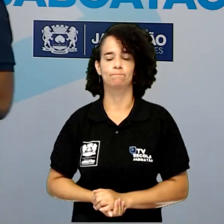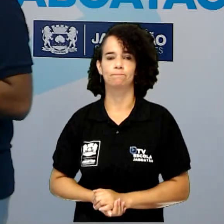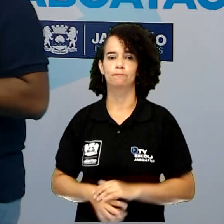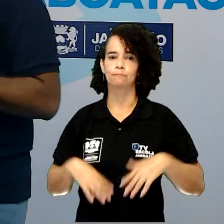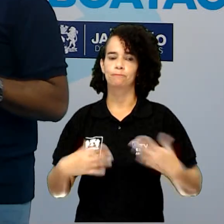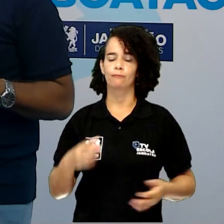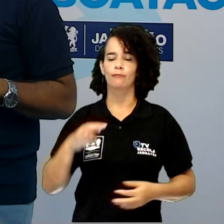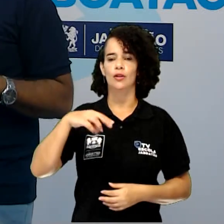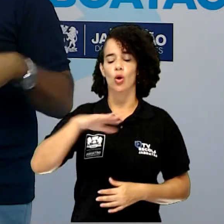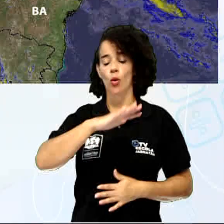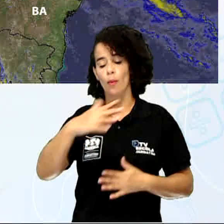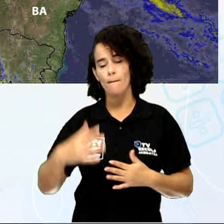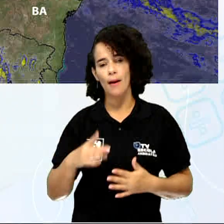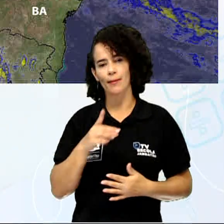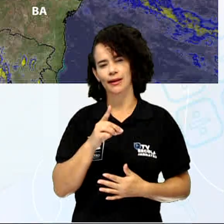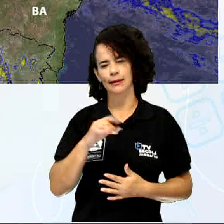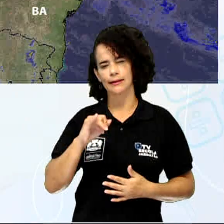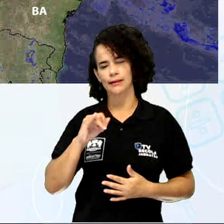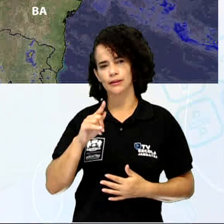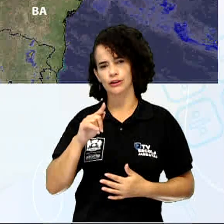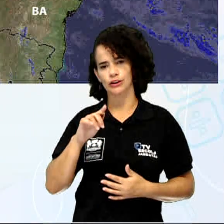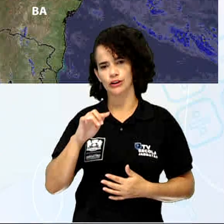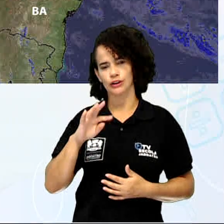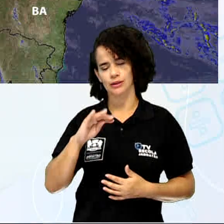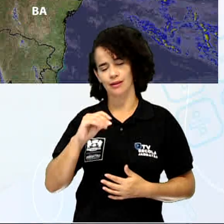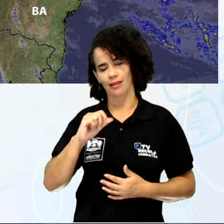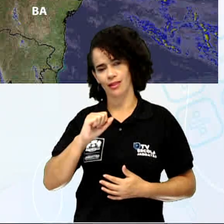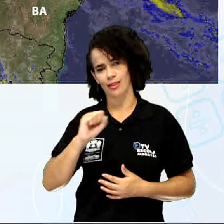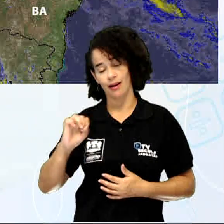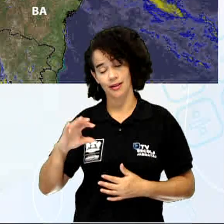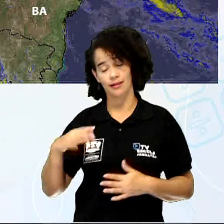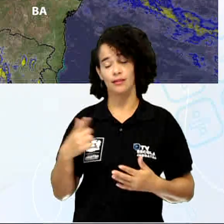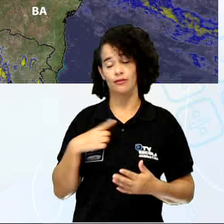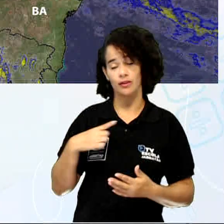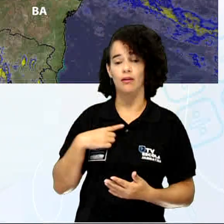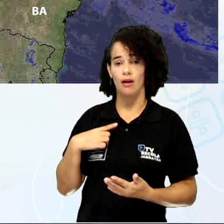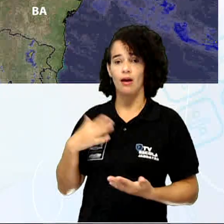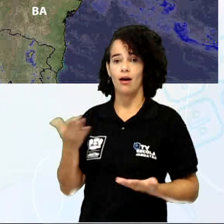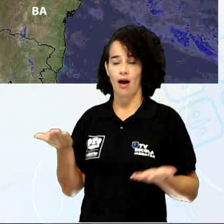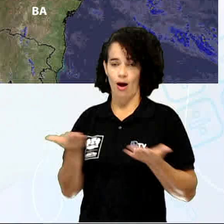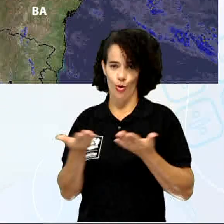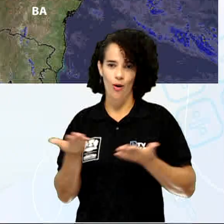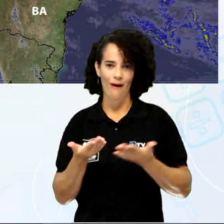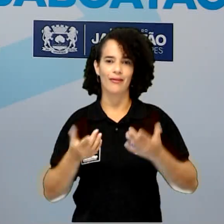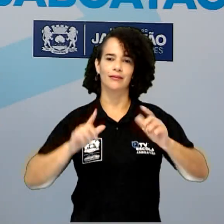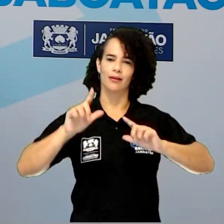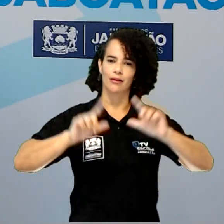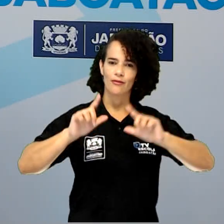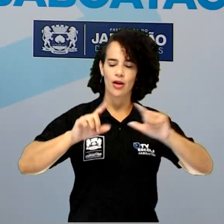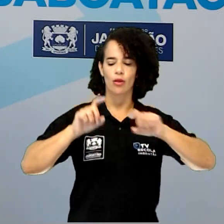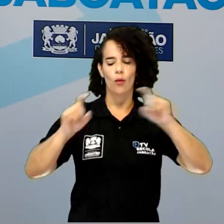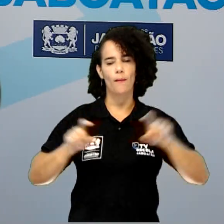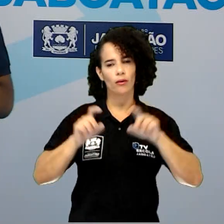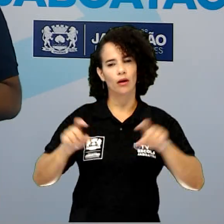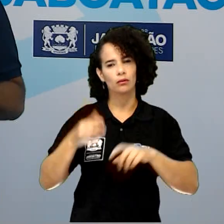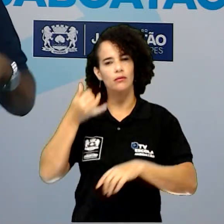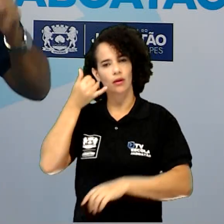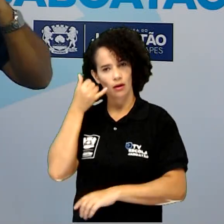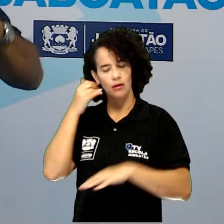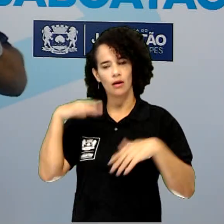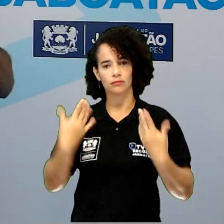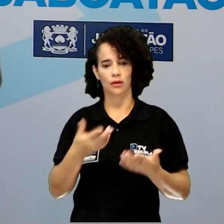mapas digitais, que está presente na nossa mão, no celular, no computador, na TV, né? Você quando tem